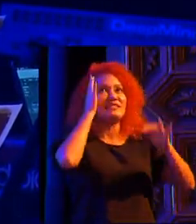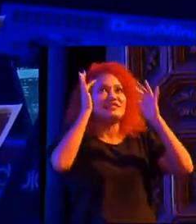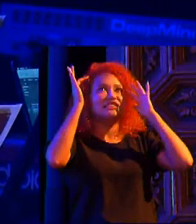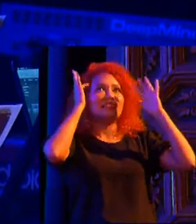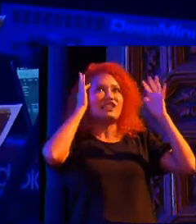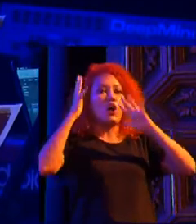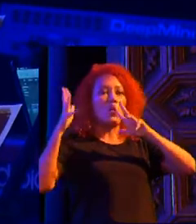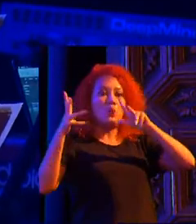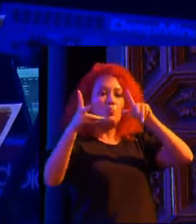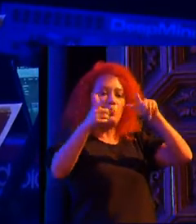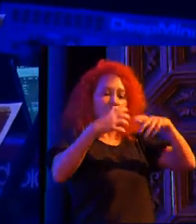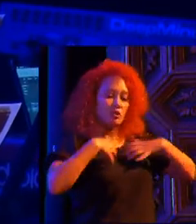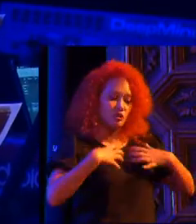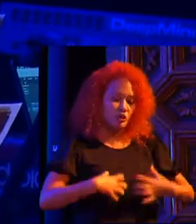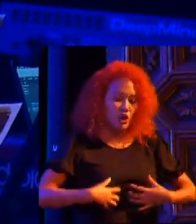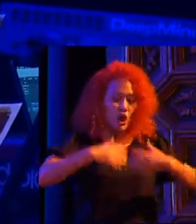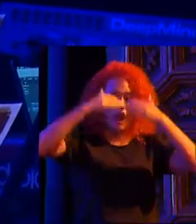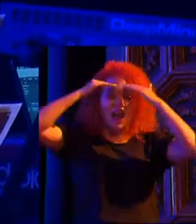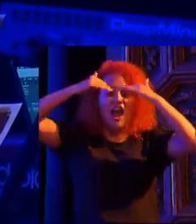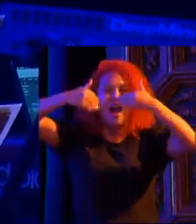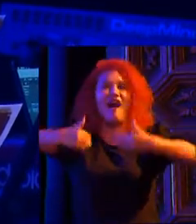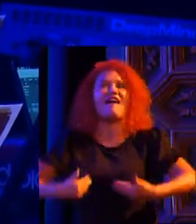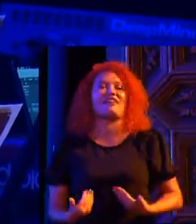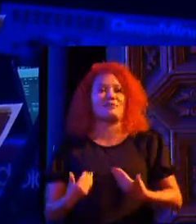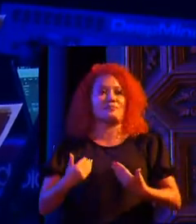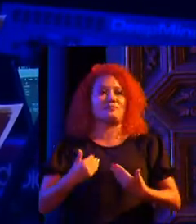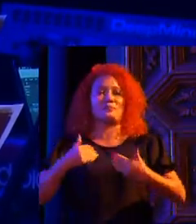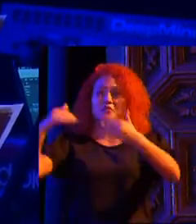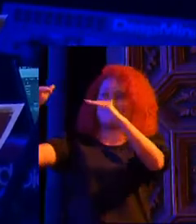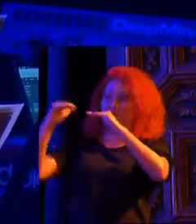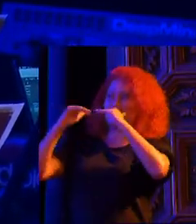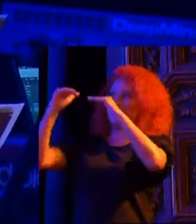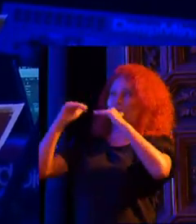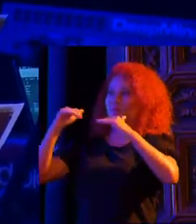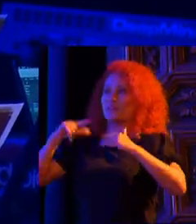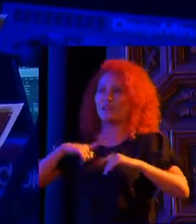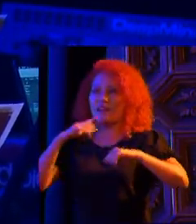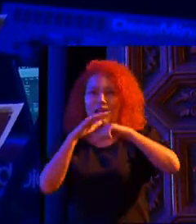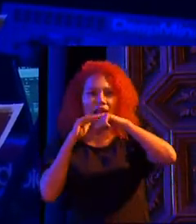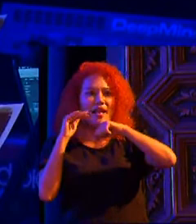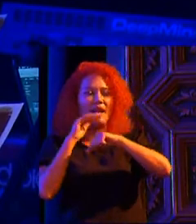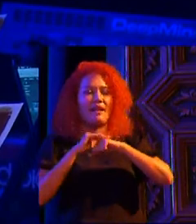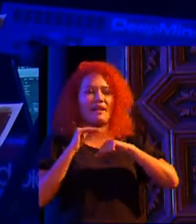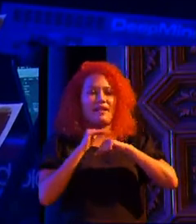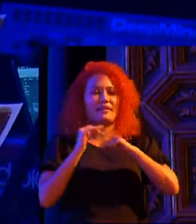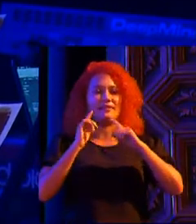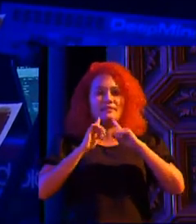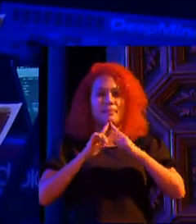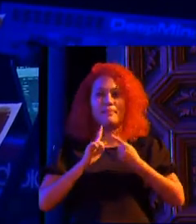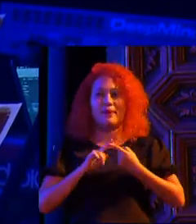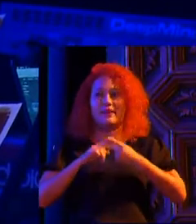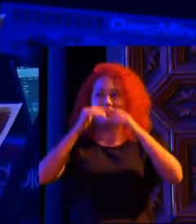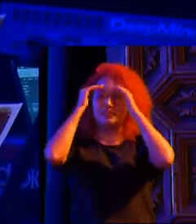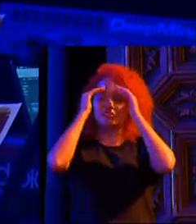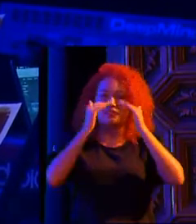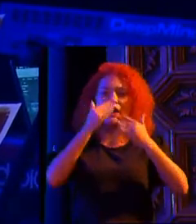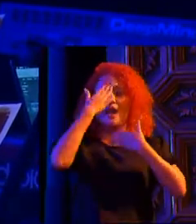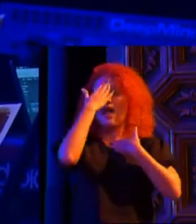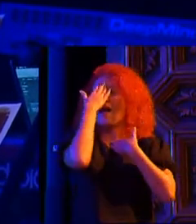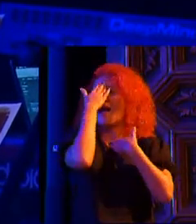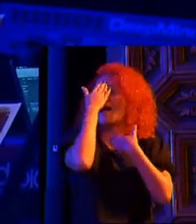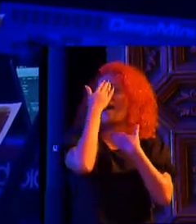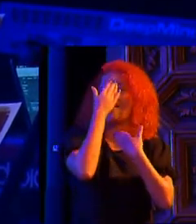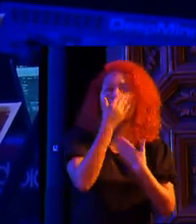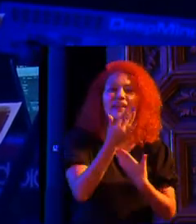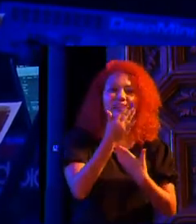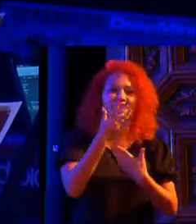mundo onde nossos corpos são respeitados, lidos com carinho e de forma dignificante. Gostaria de agradecer